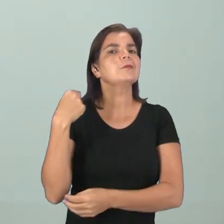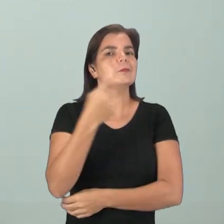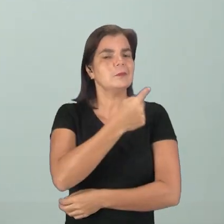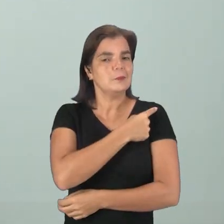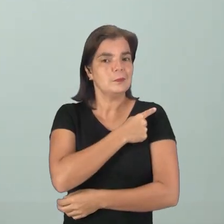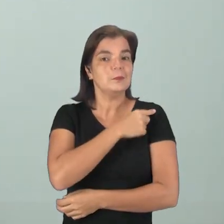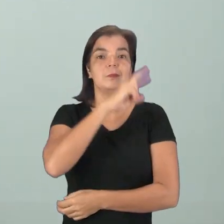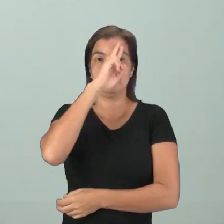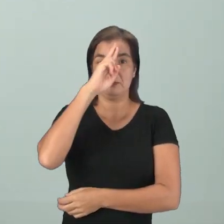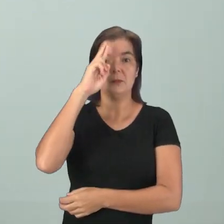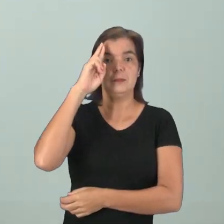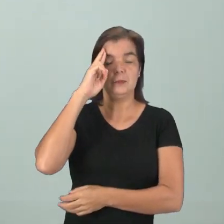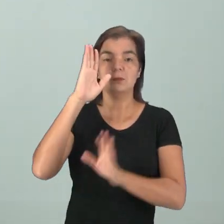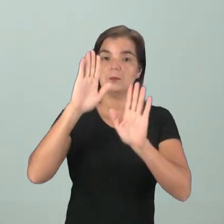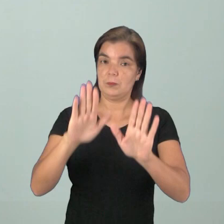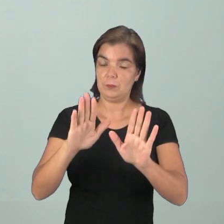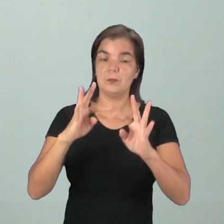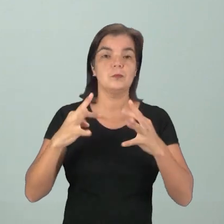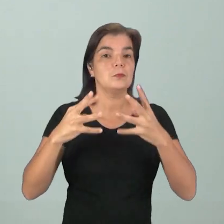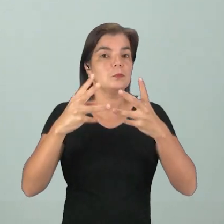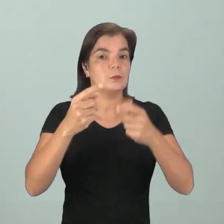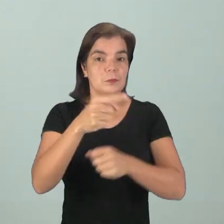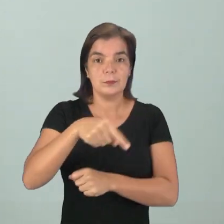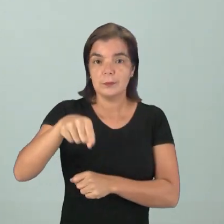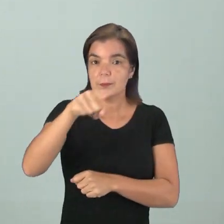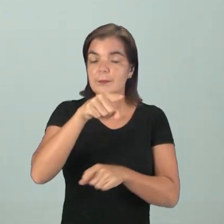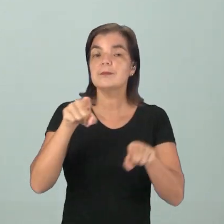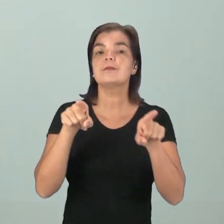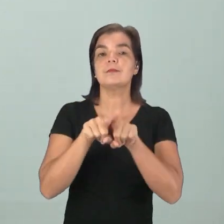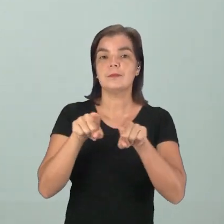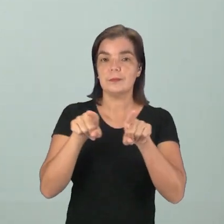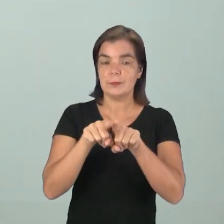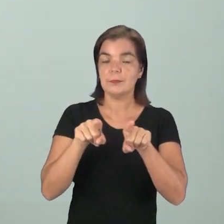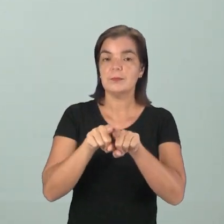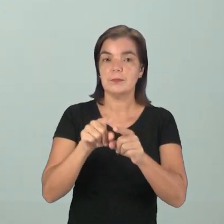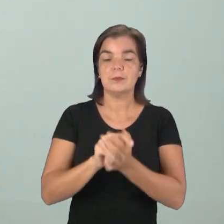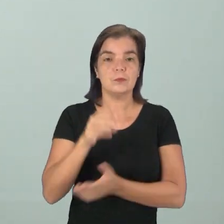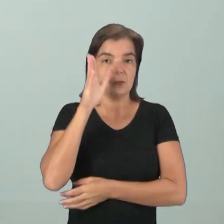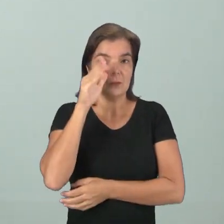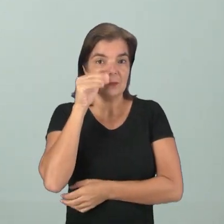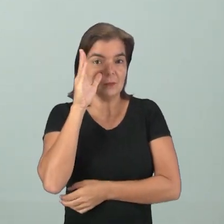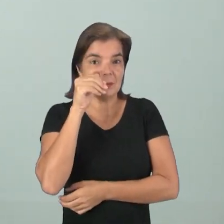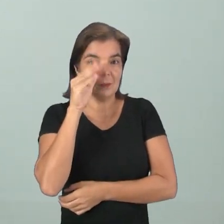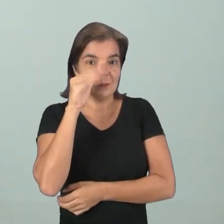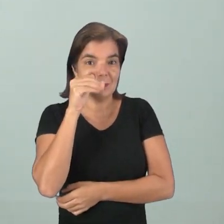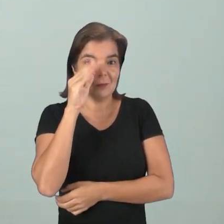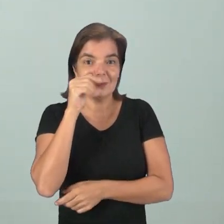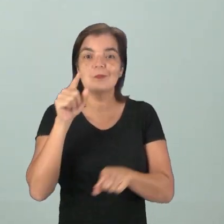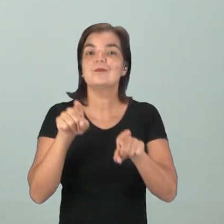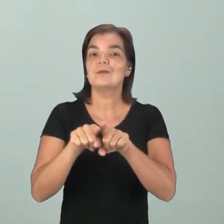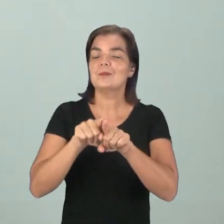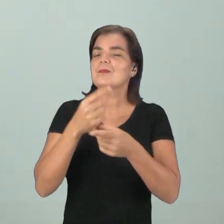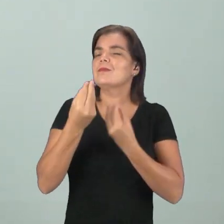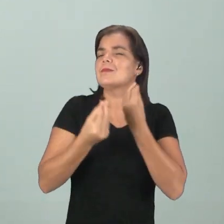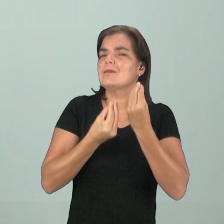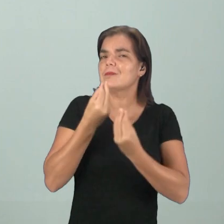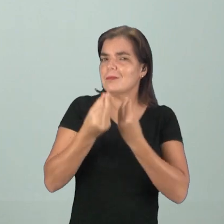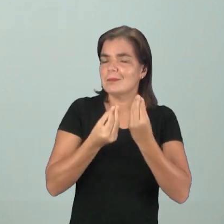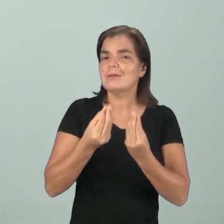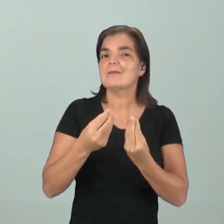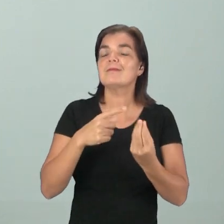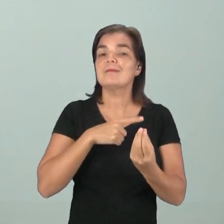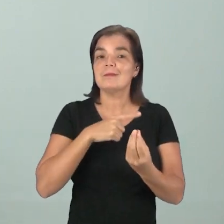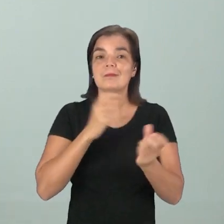nós, historiadores, e aí eu já englobo todos vocês também, que somos curiosos da história, como que a gente